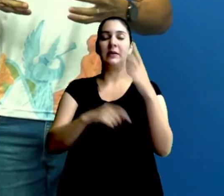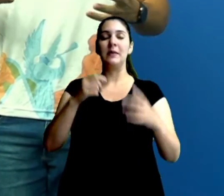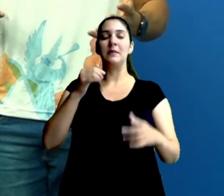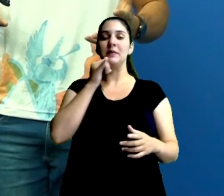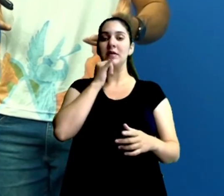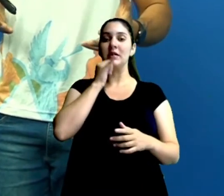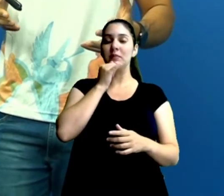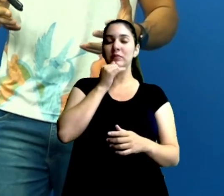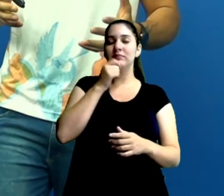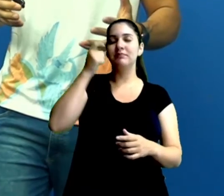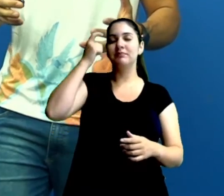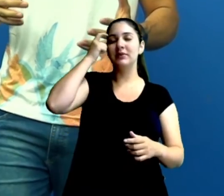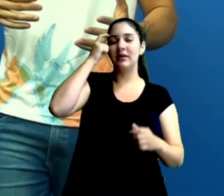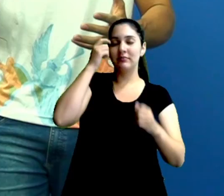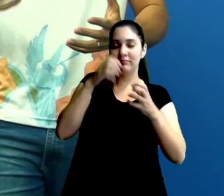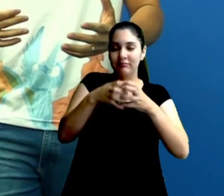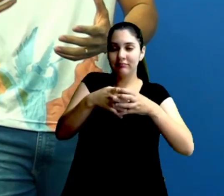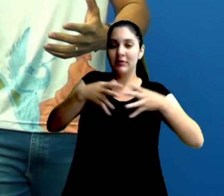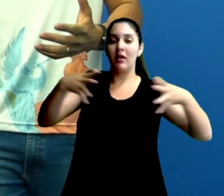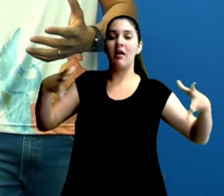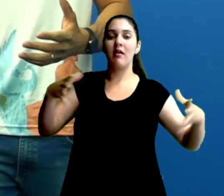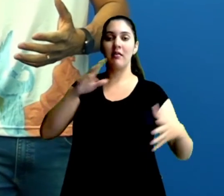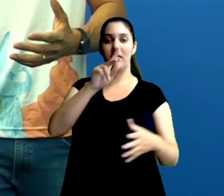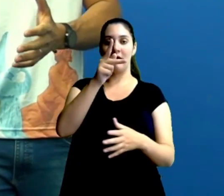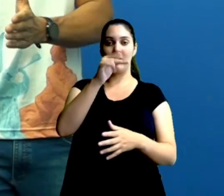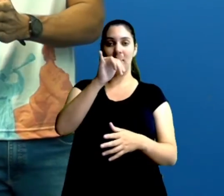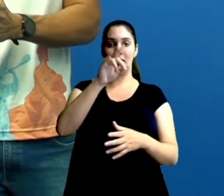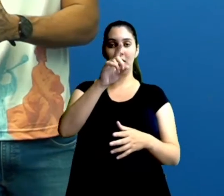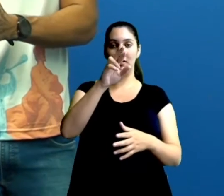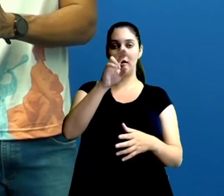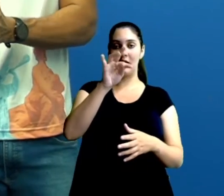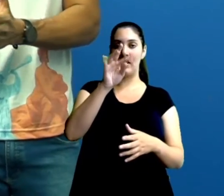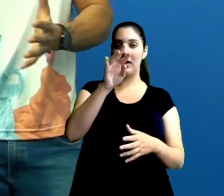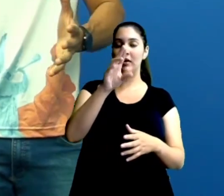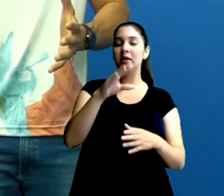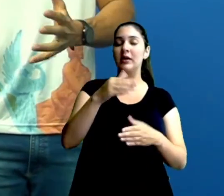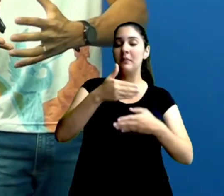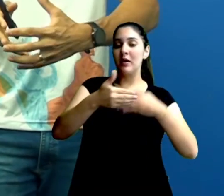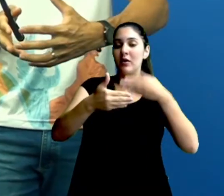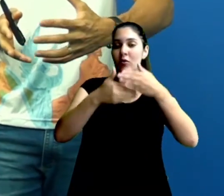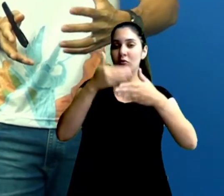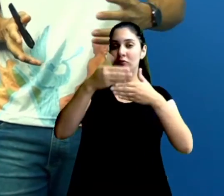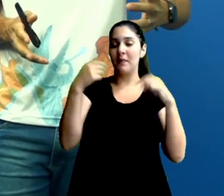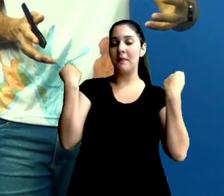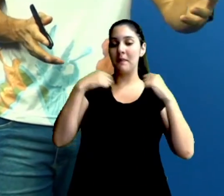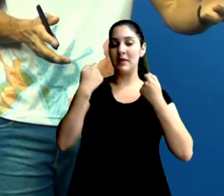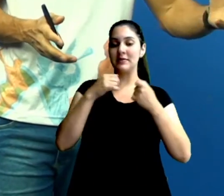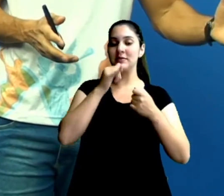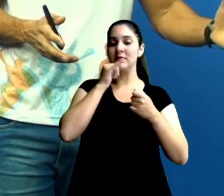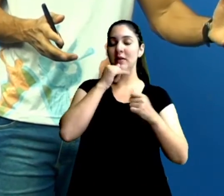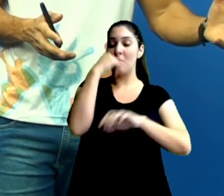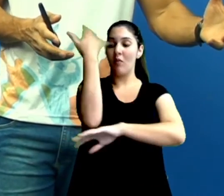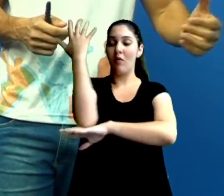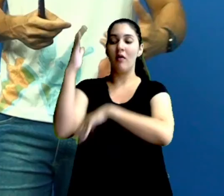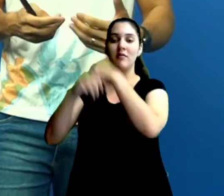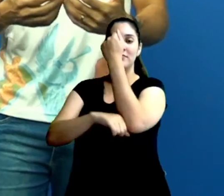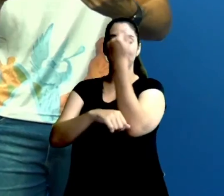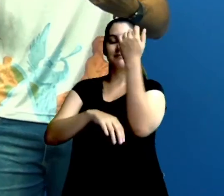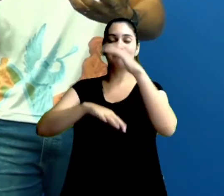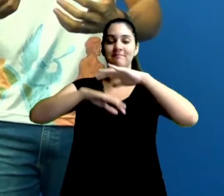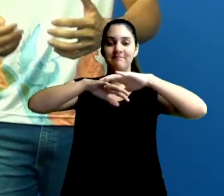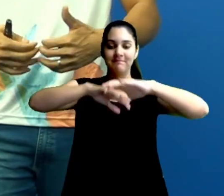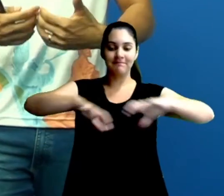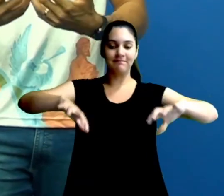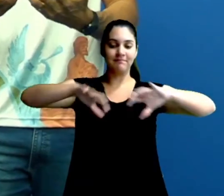grande hidrelétrica. Para a gente construir uma hidrelétrica, a gente precisa alagar grandes áreas de vegetação. Tem que